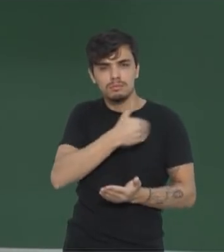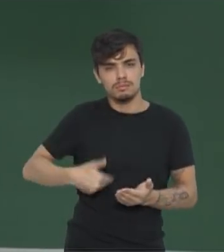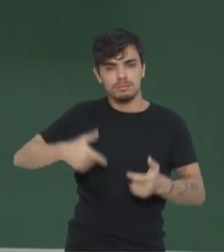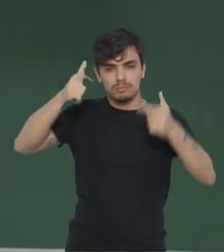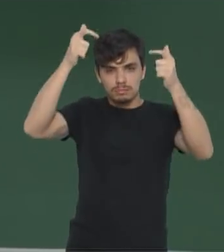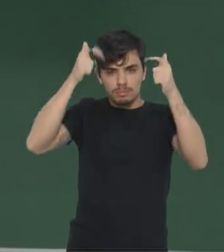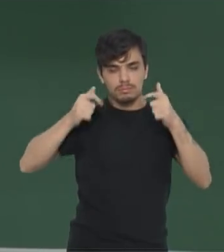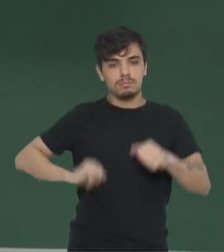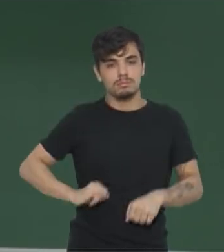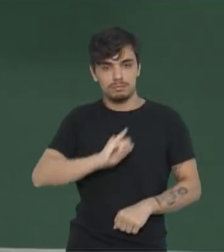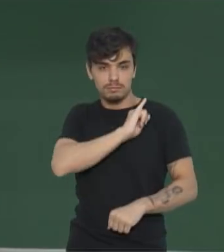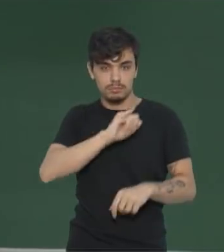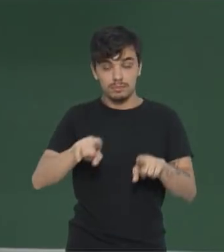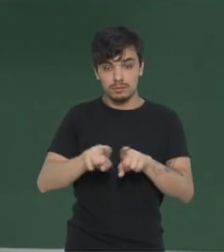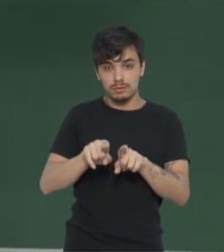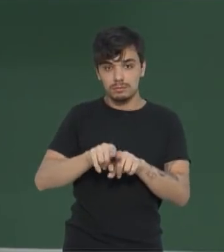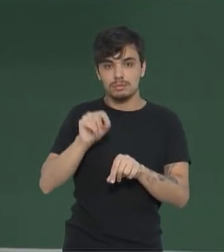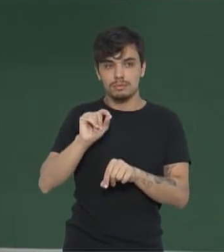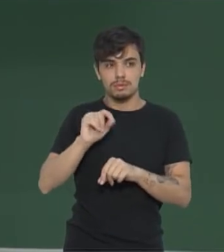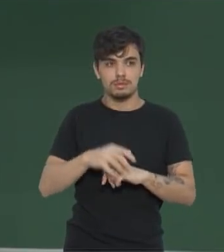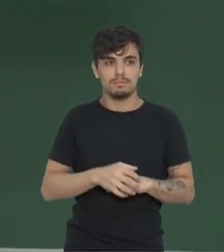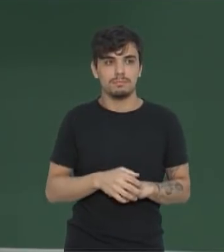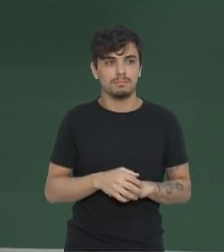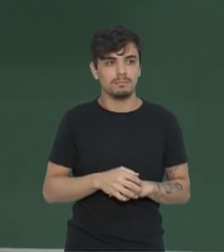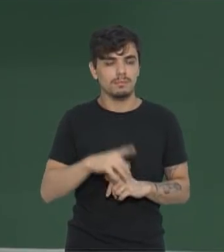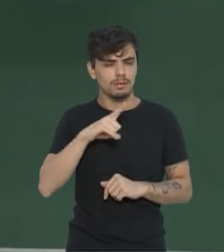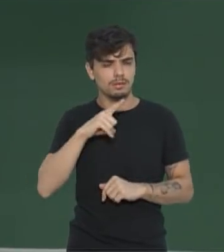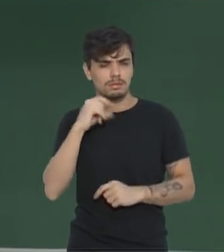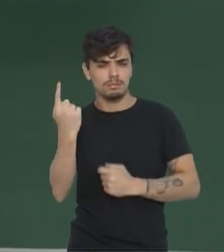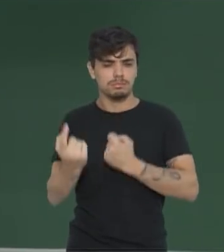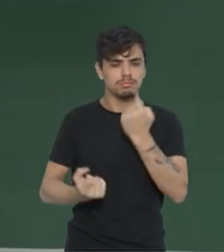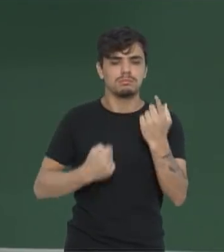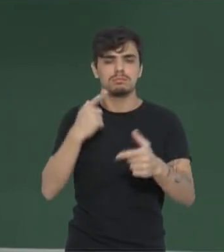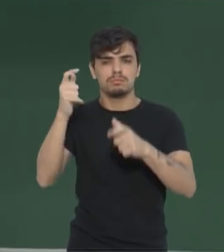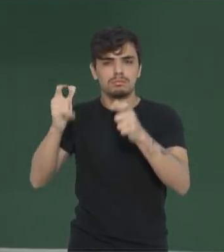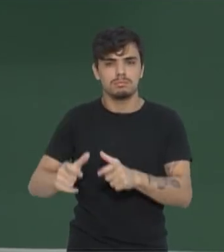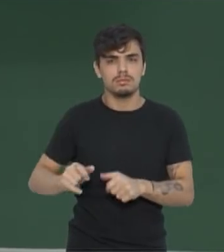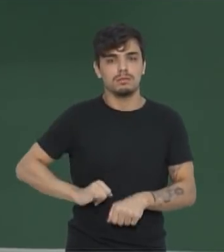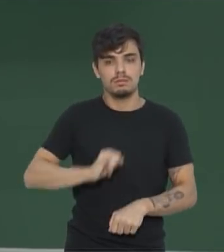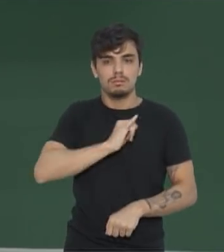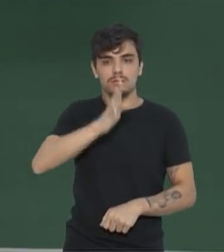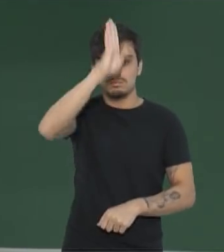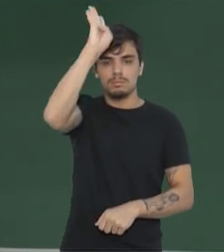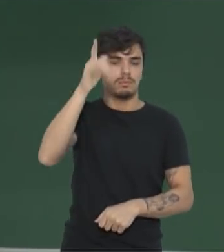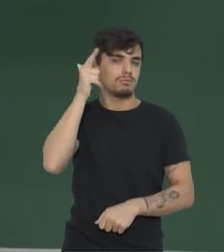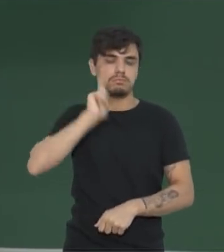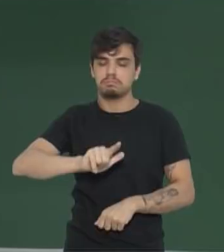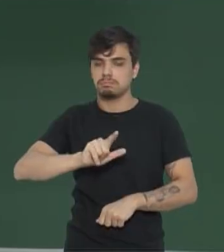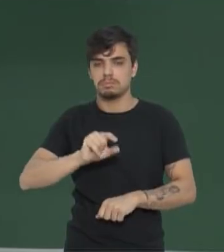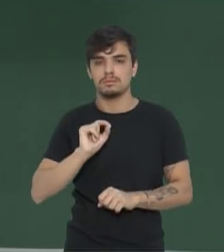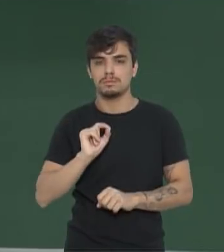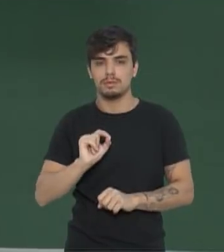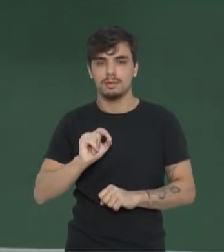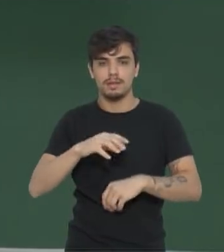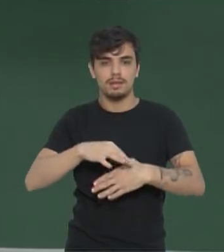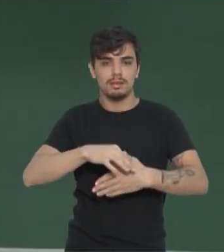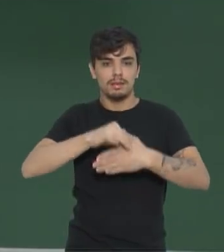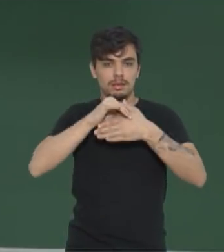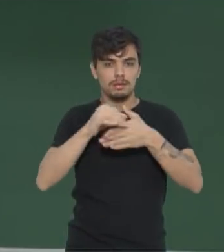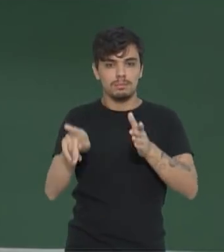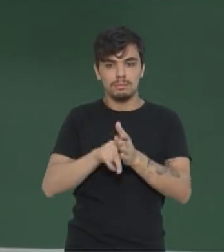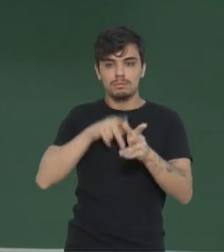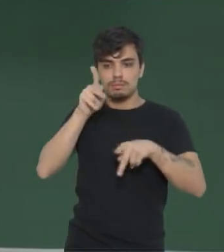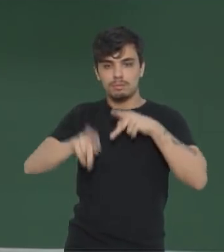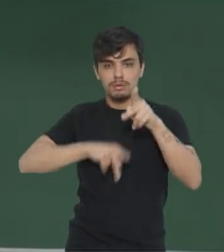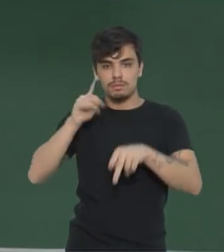Portugal era de domínio romano, mas tinha algumas regiões que o Império Romano ainda não tinha conquistado, que estava nas mãos de povos